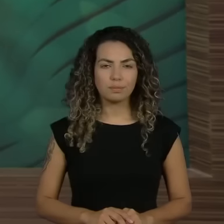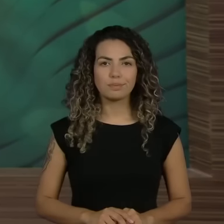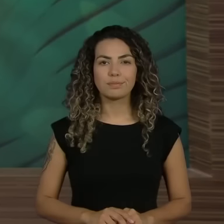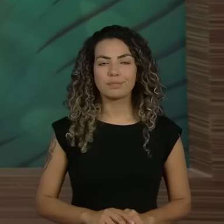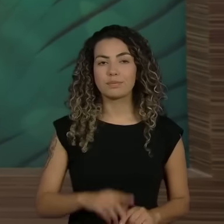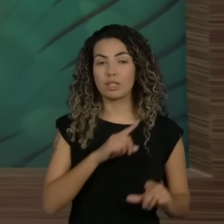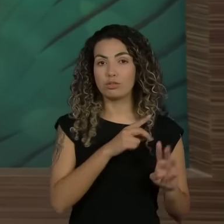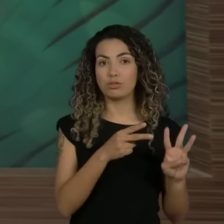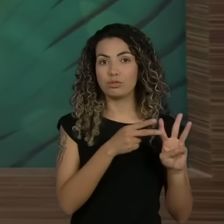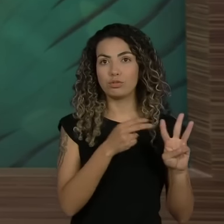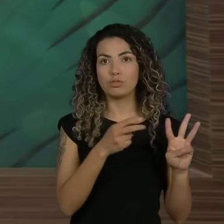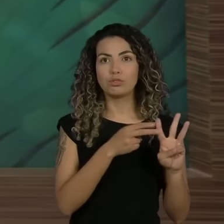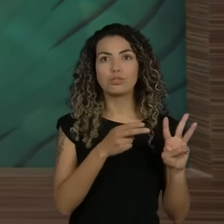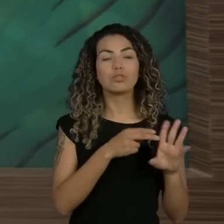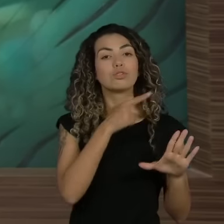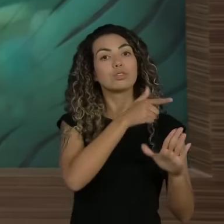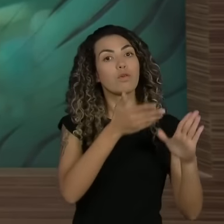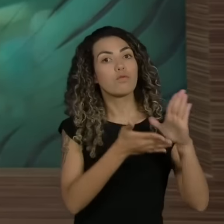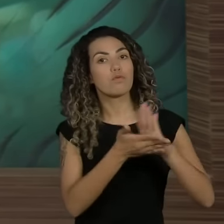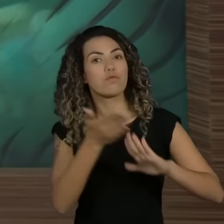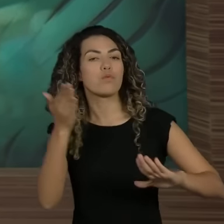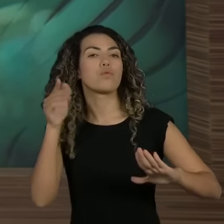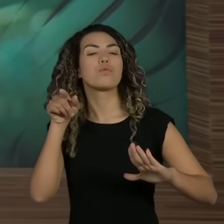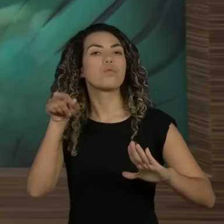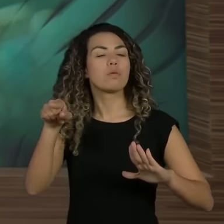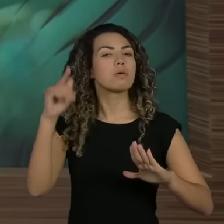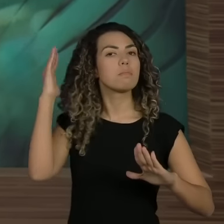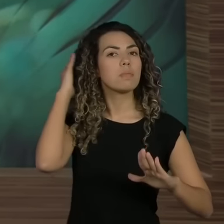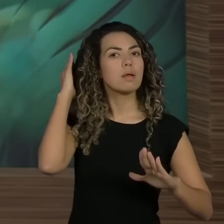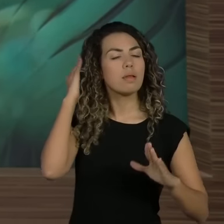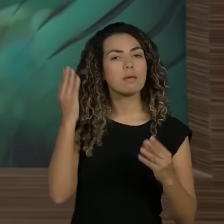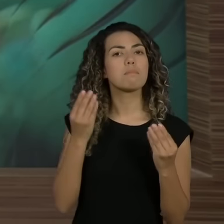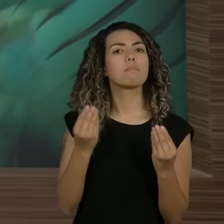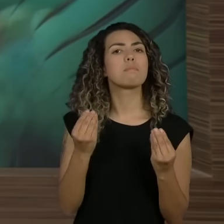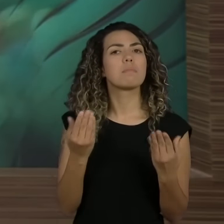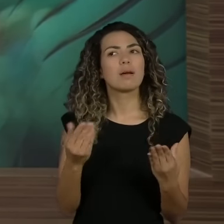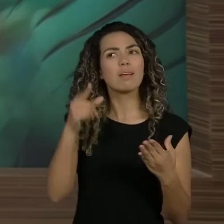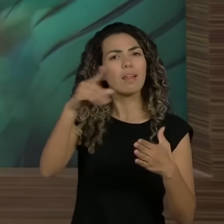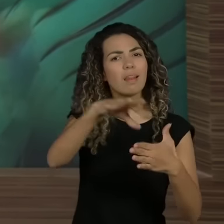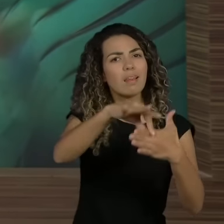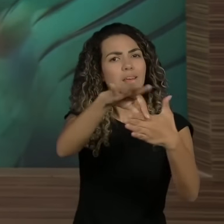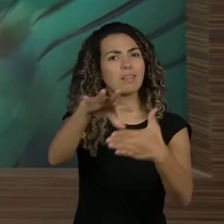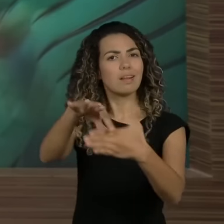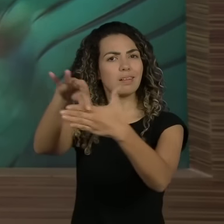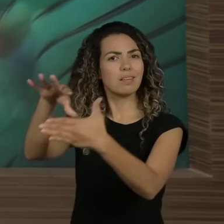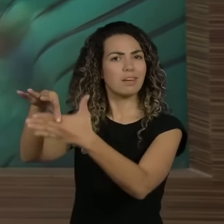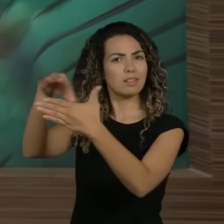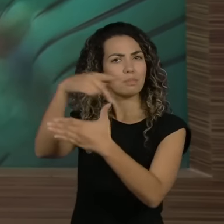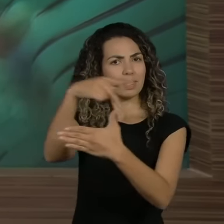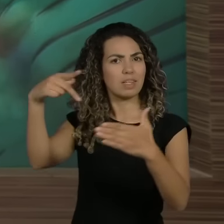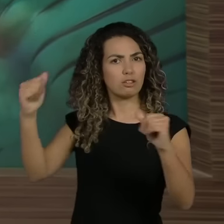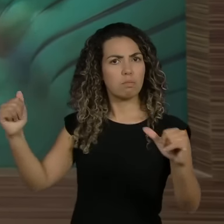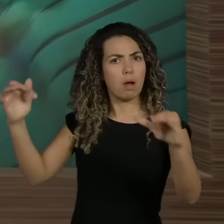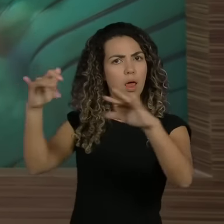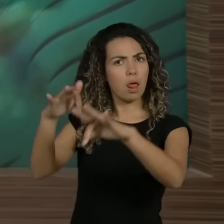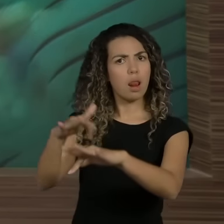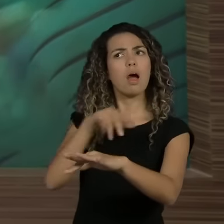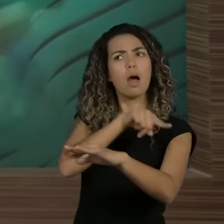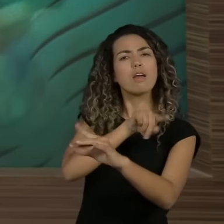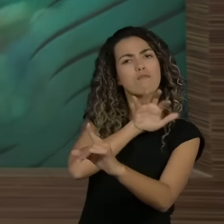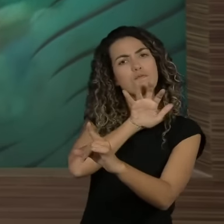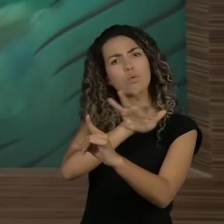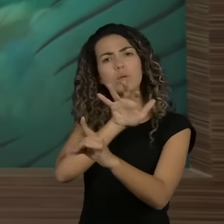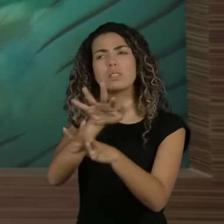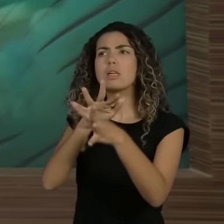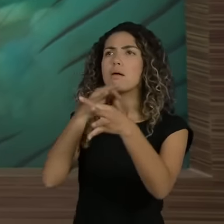Povos indígenas estão em Belém para influenciar as decisões tomadas pelos líderes mundiais. Como guardiões das